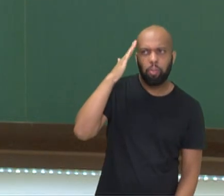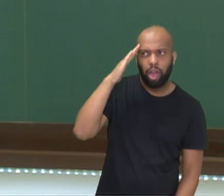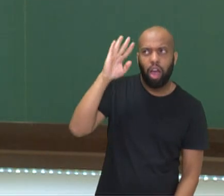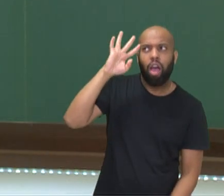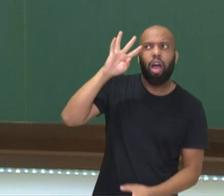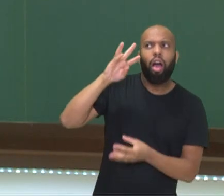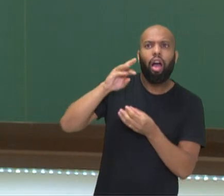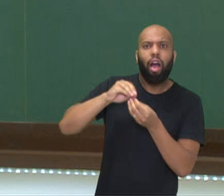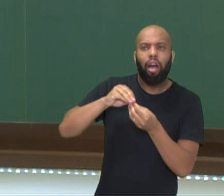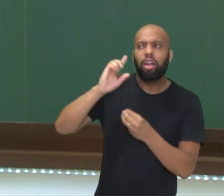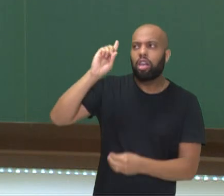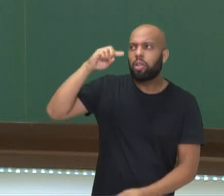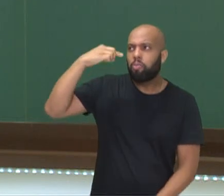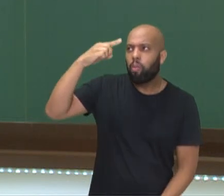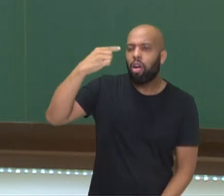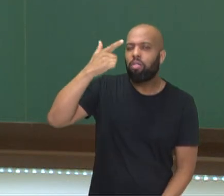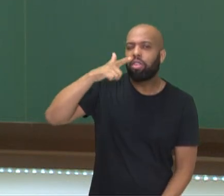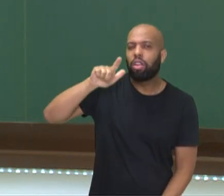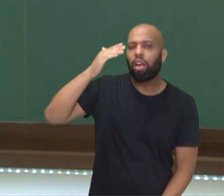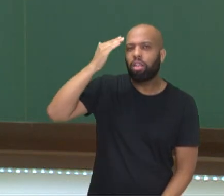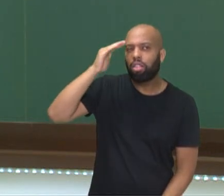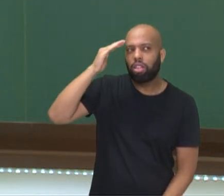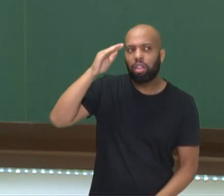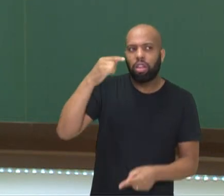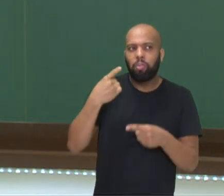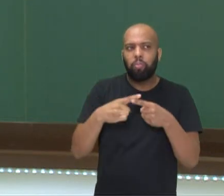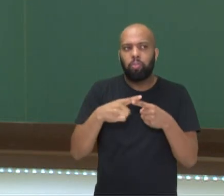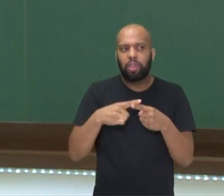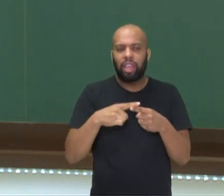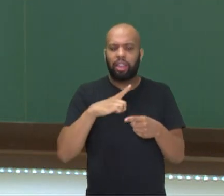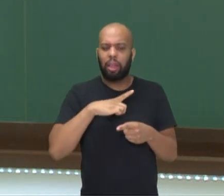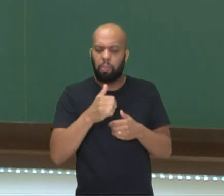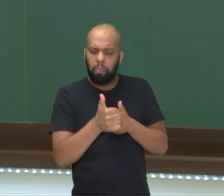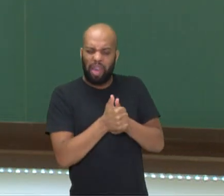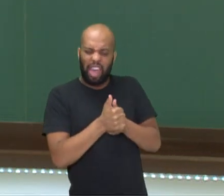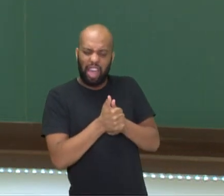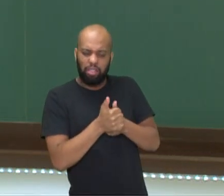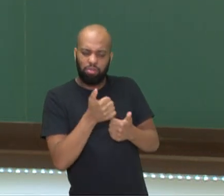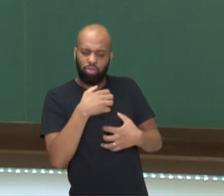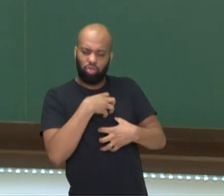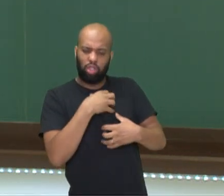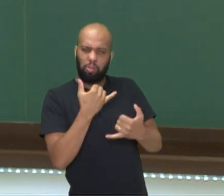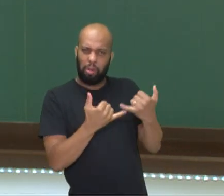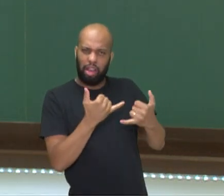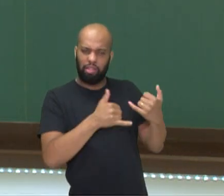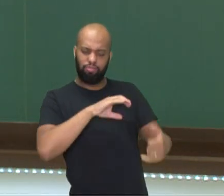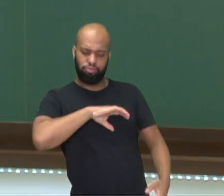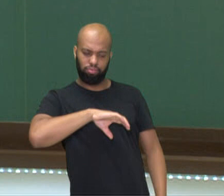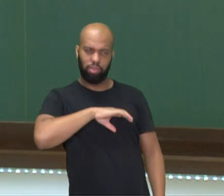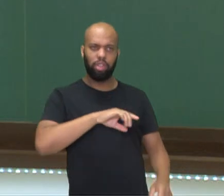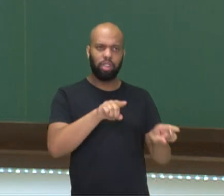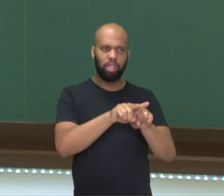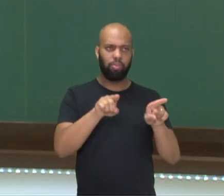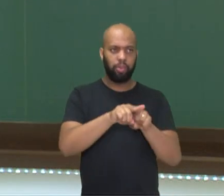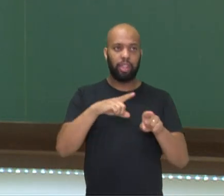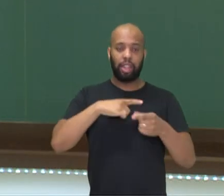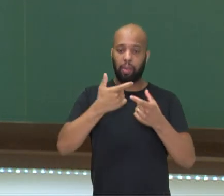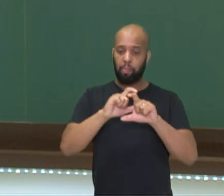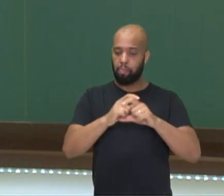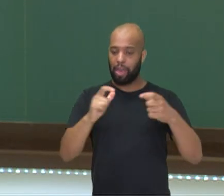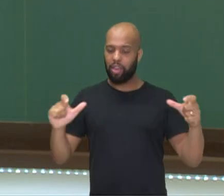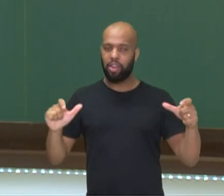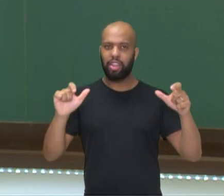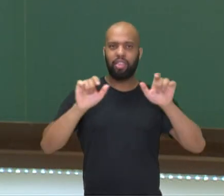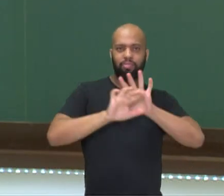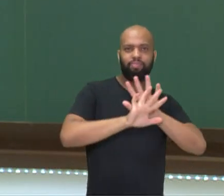o espanhol, né? Tem essa facilidade por ser muito próximo da língua portuguesa. E veja que a maioria das